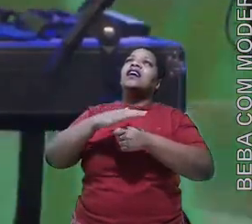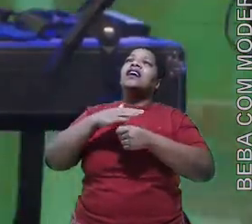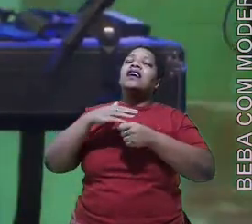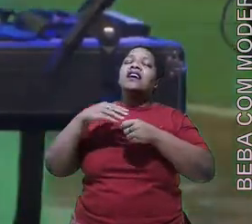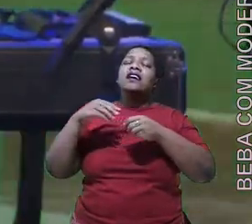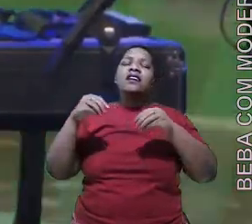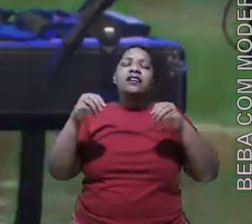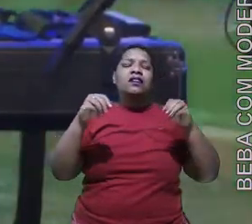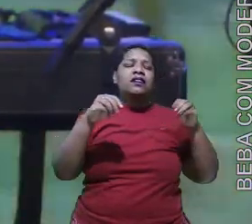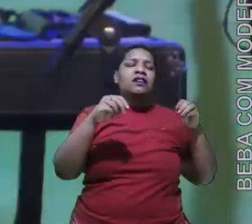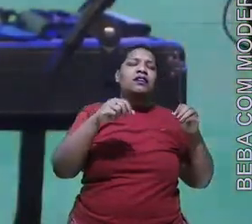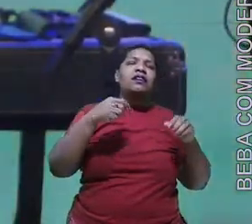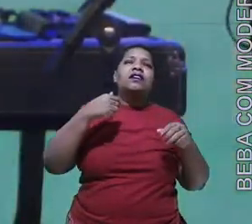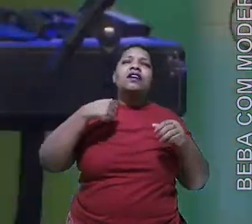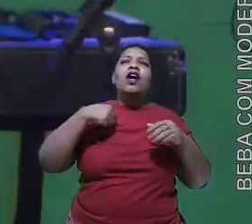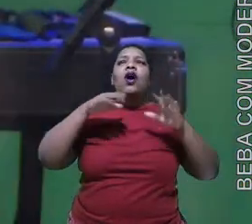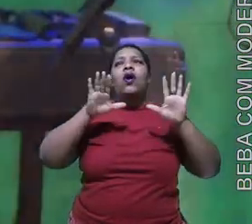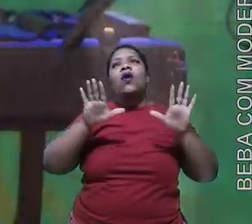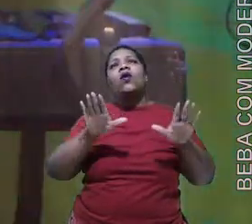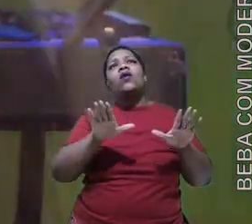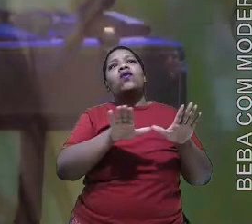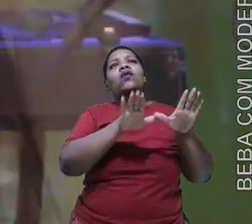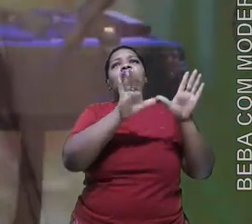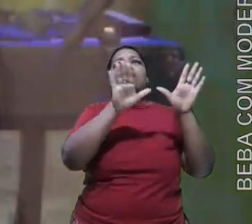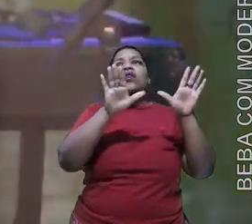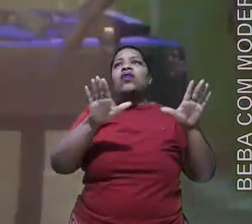eu vou aí